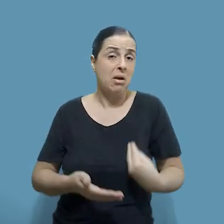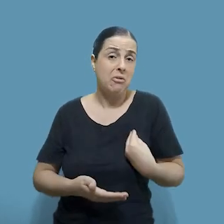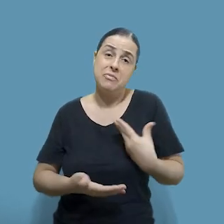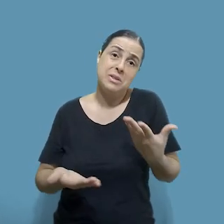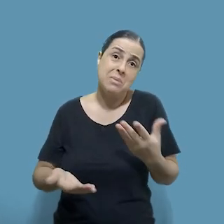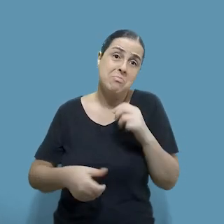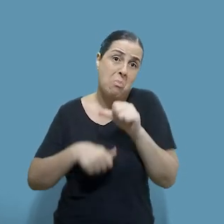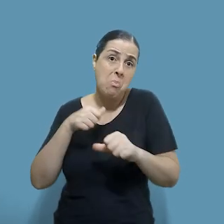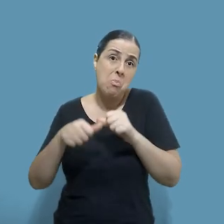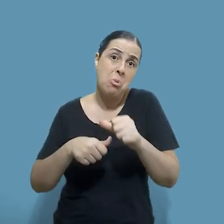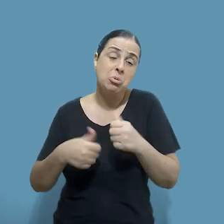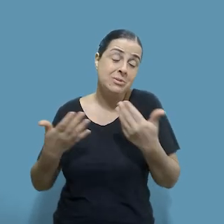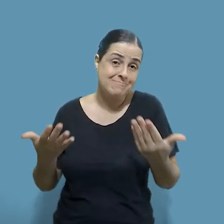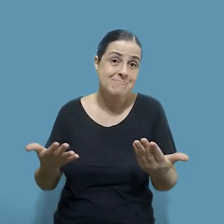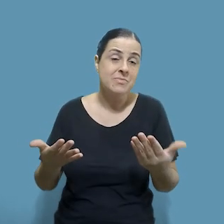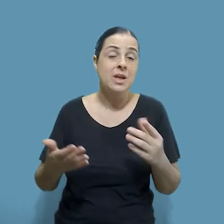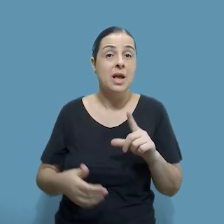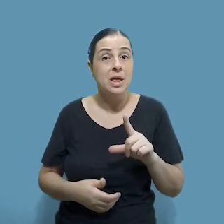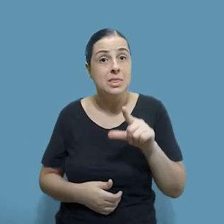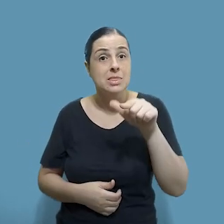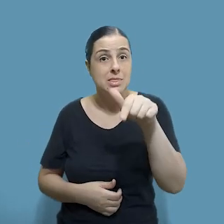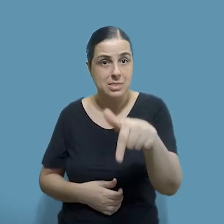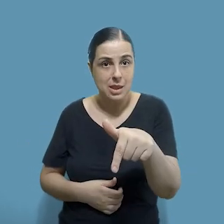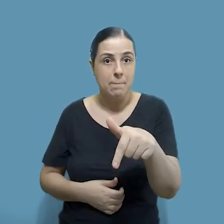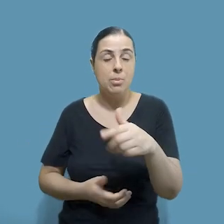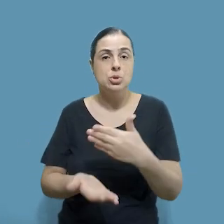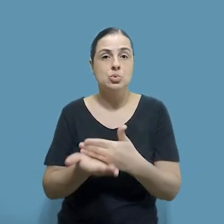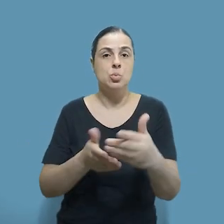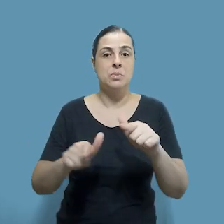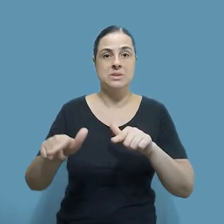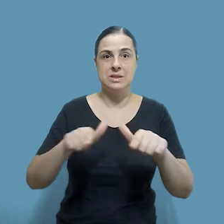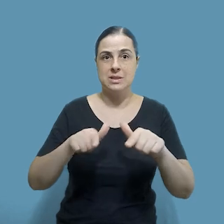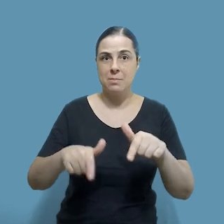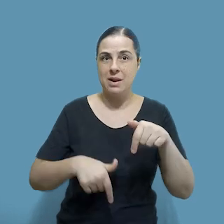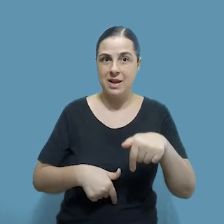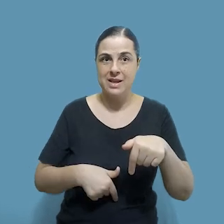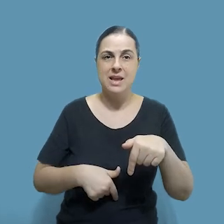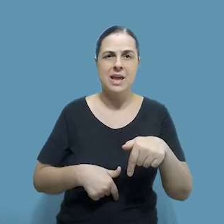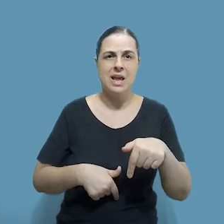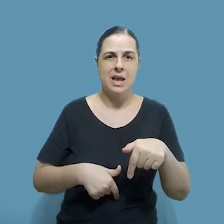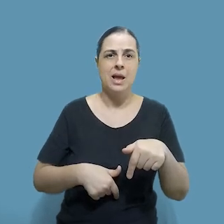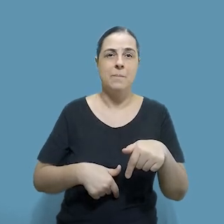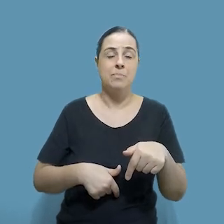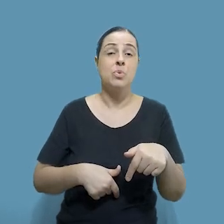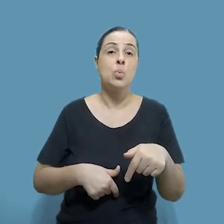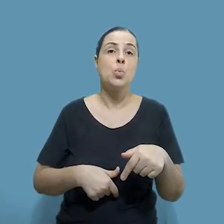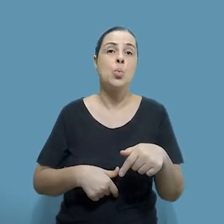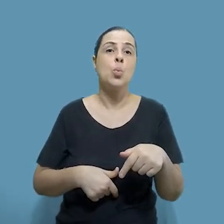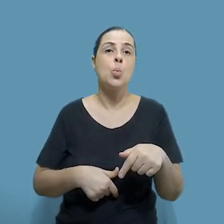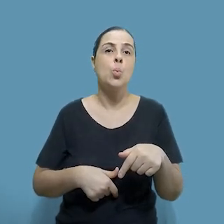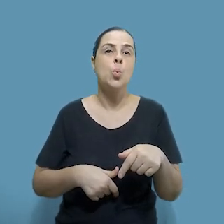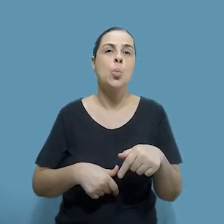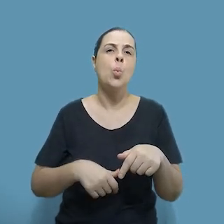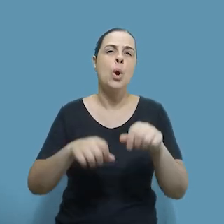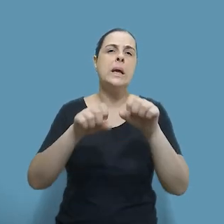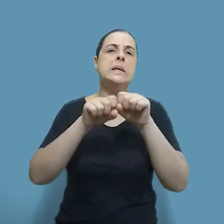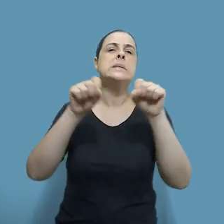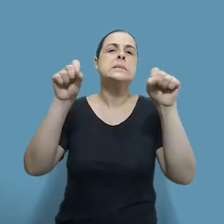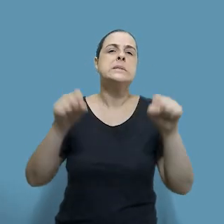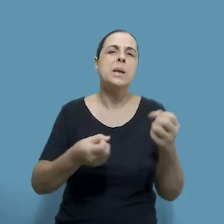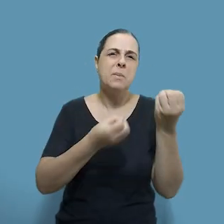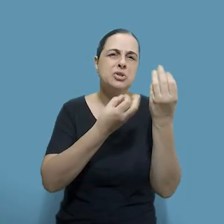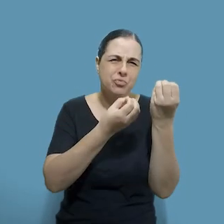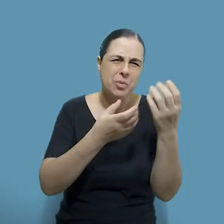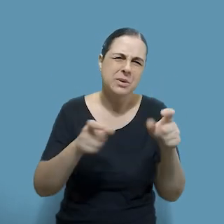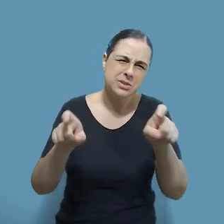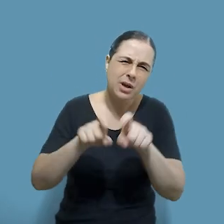eu fui trabalhar com sistema de informação quando estava começando aqui no Brasil. E aí, uma amiga minha disse, Marta,